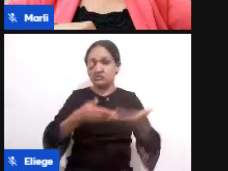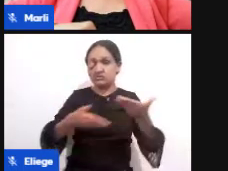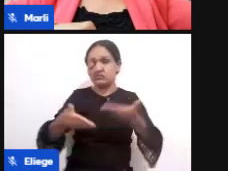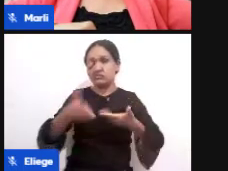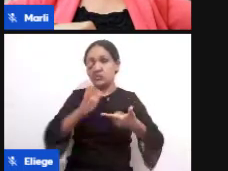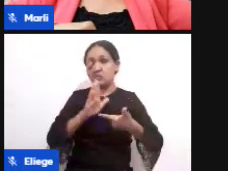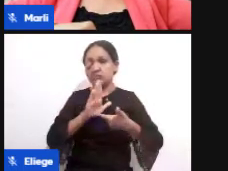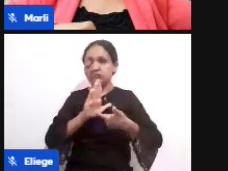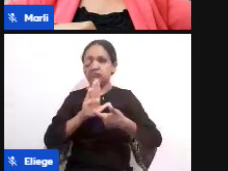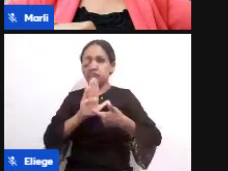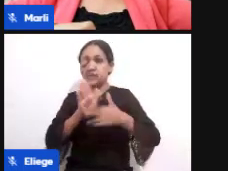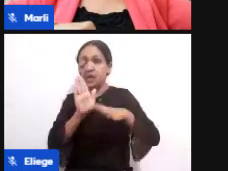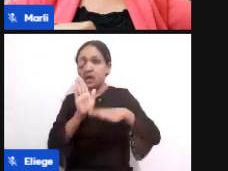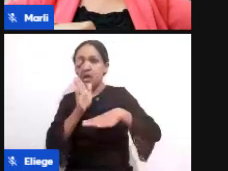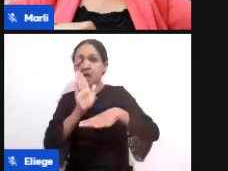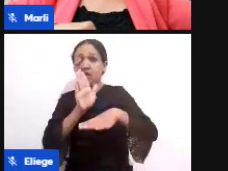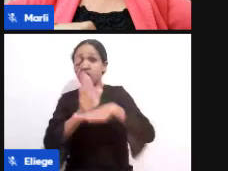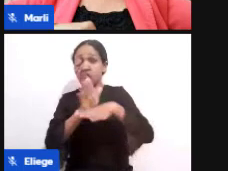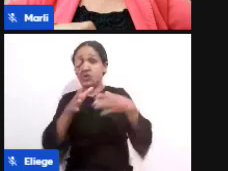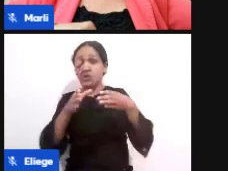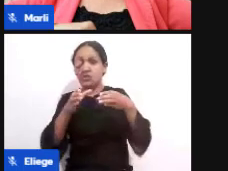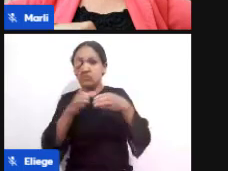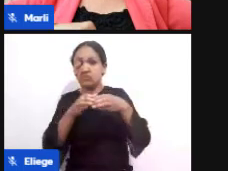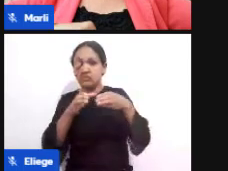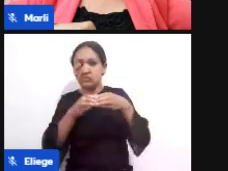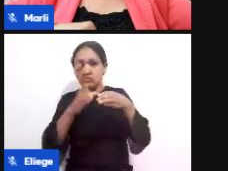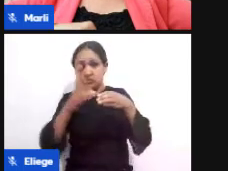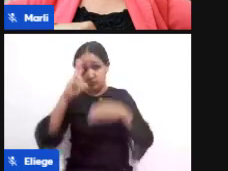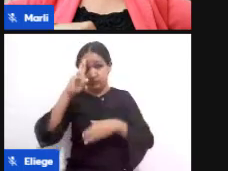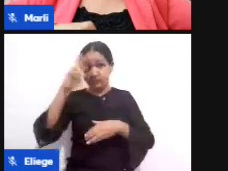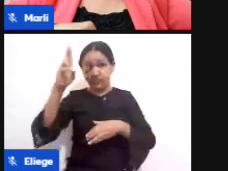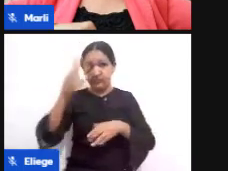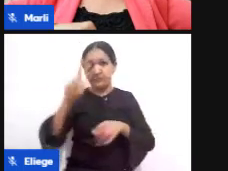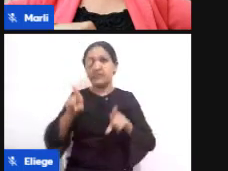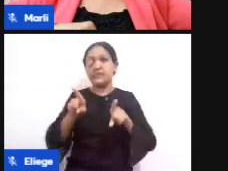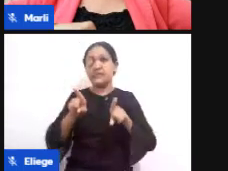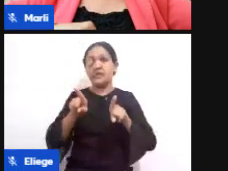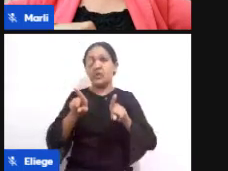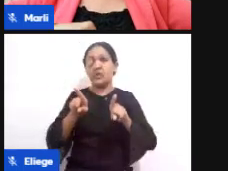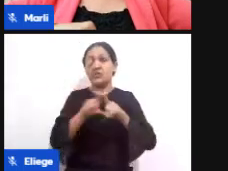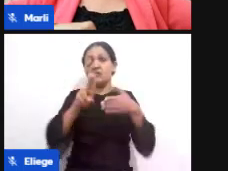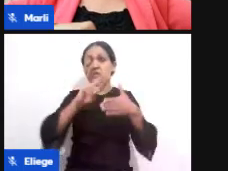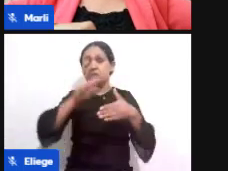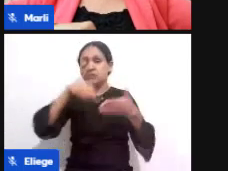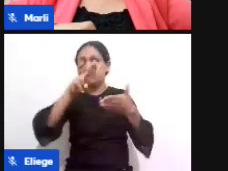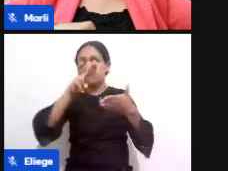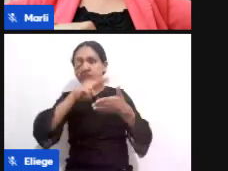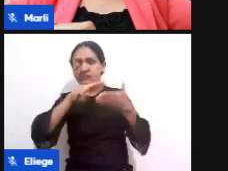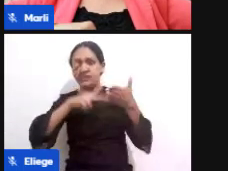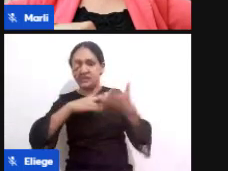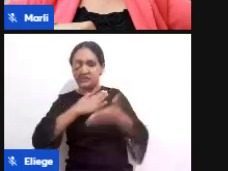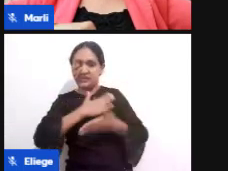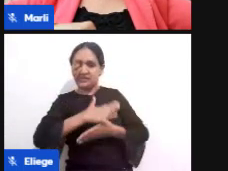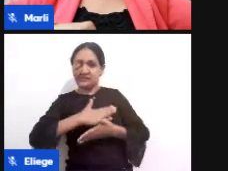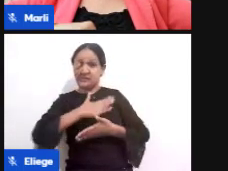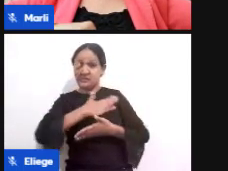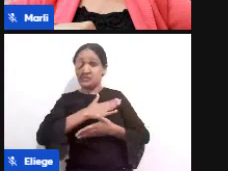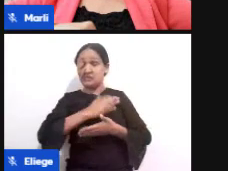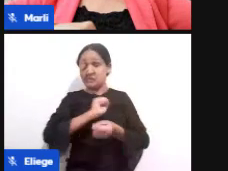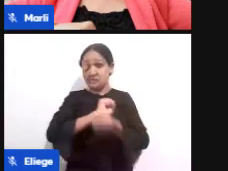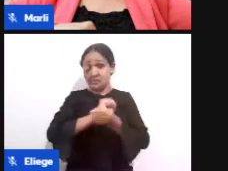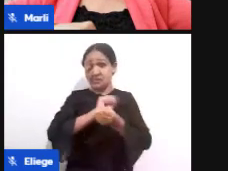nossa hierarquia. Vamos entrar numa leitura de Leite, espero que vocês gostem.